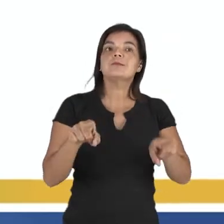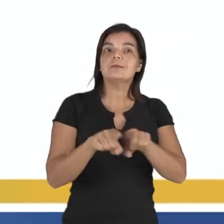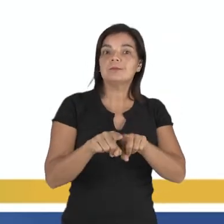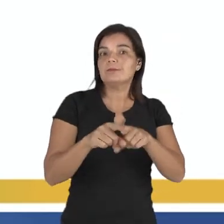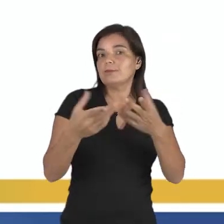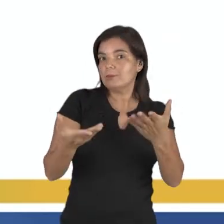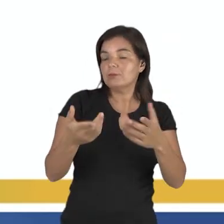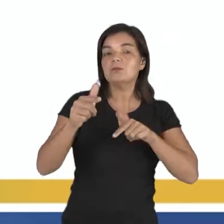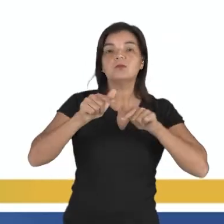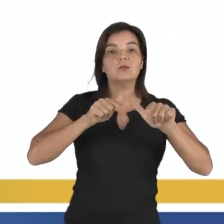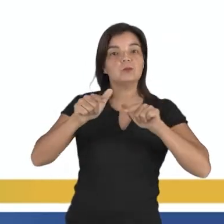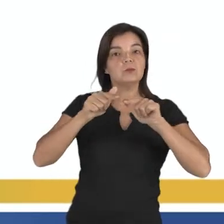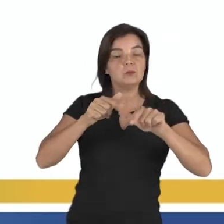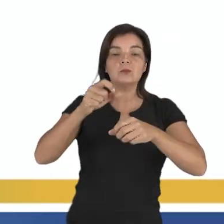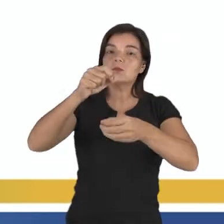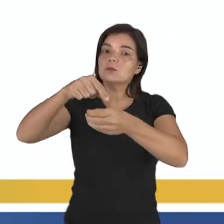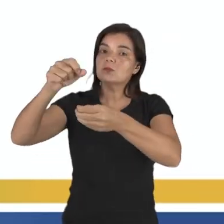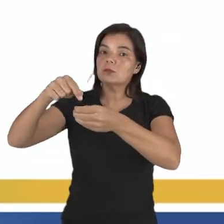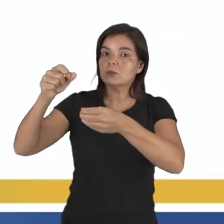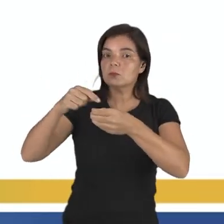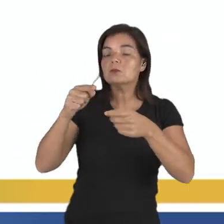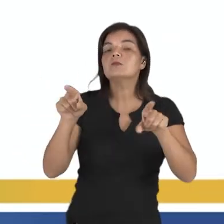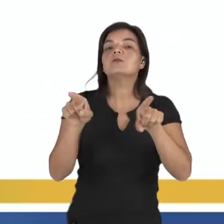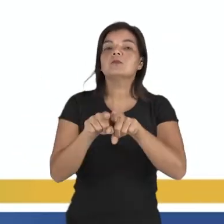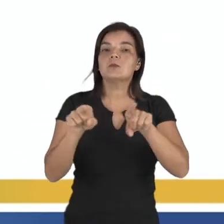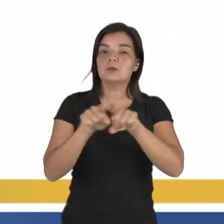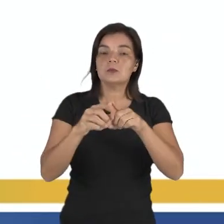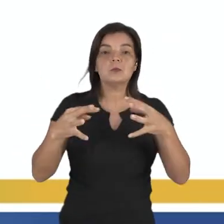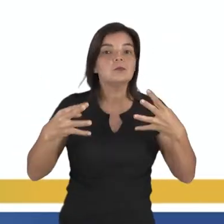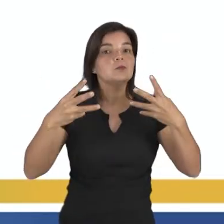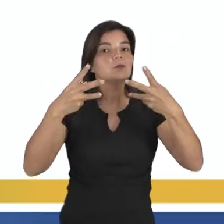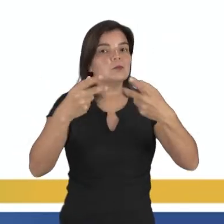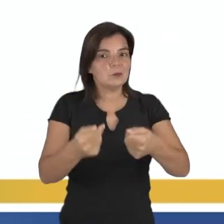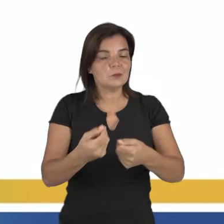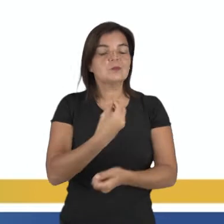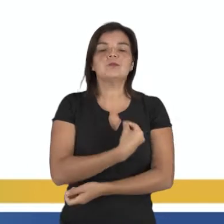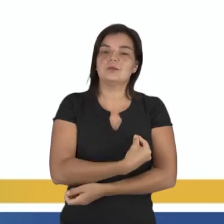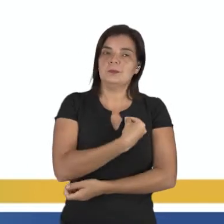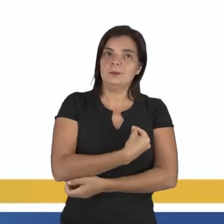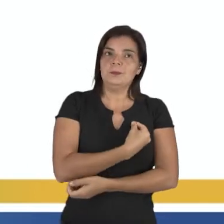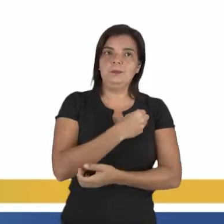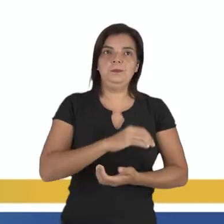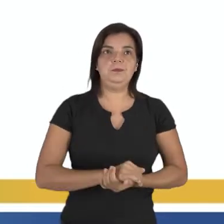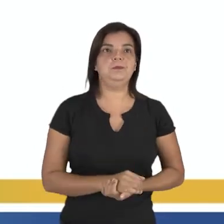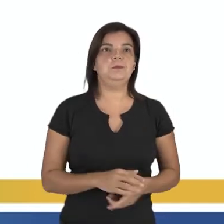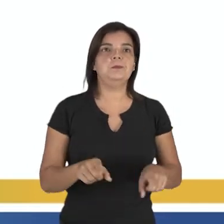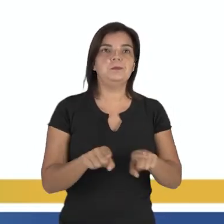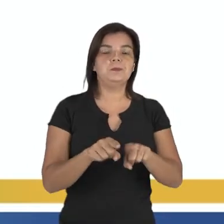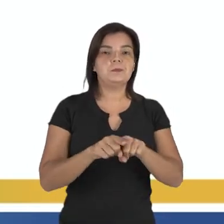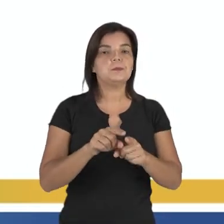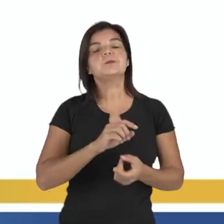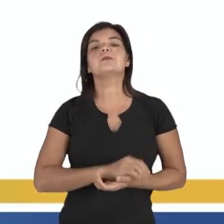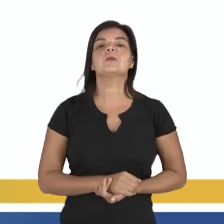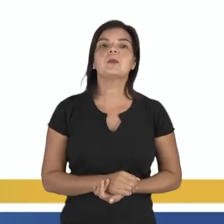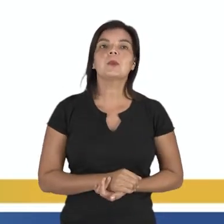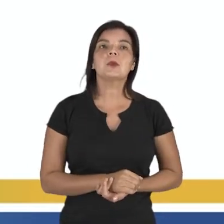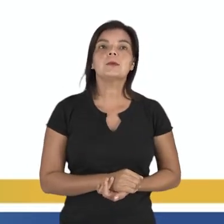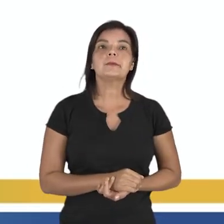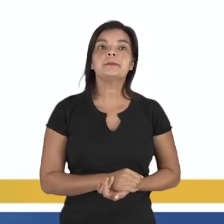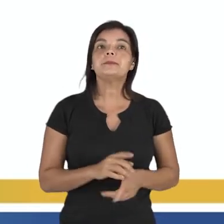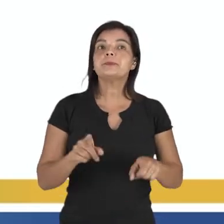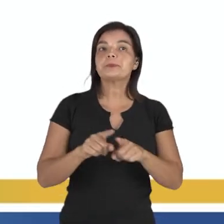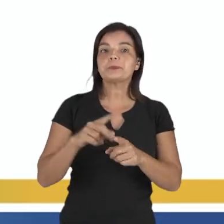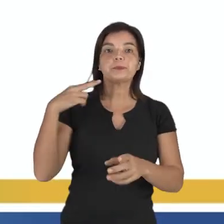aldeia. Então, eles trabalhavam, cultivavam, plantavam para o bem e sustento de toda a aldeia, certo?